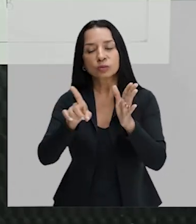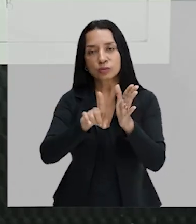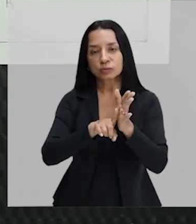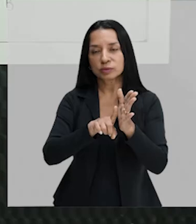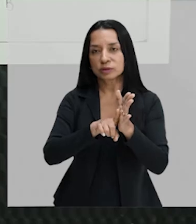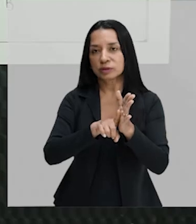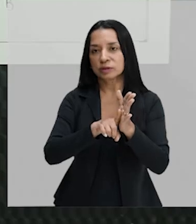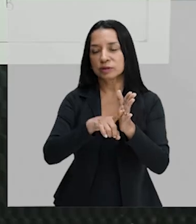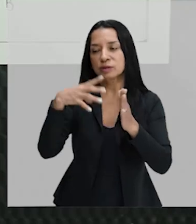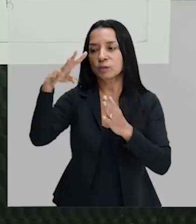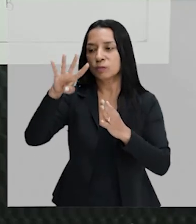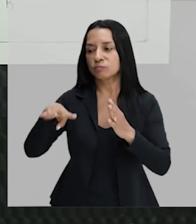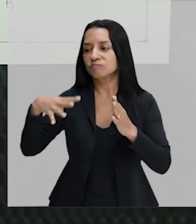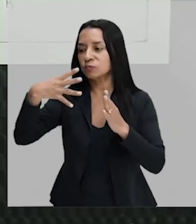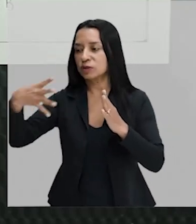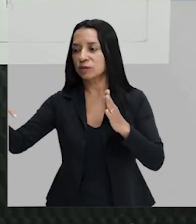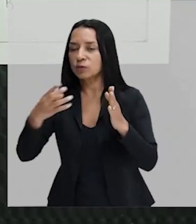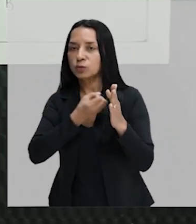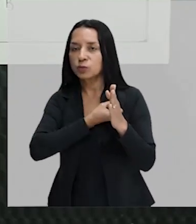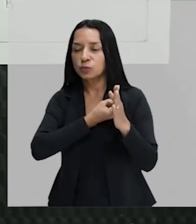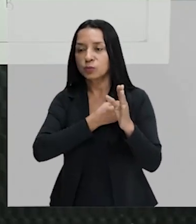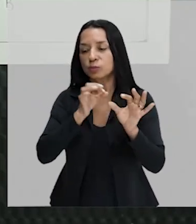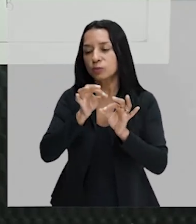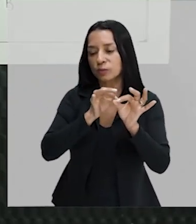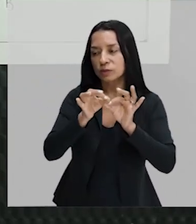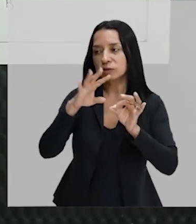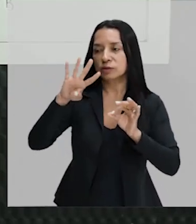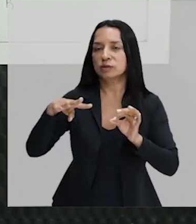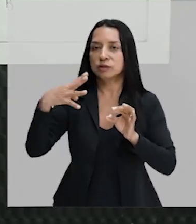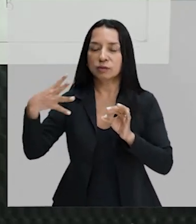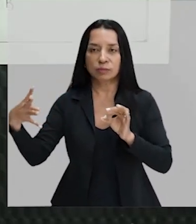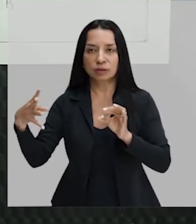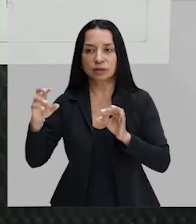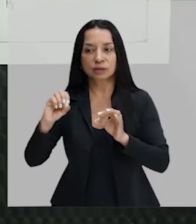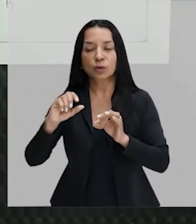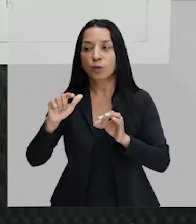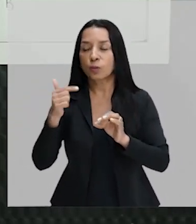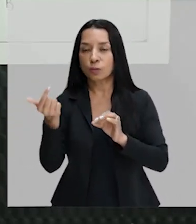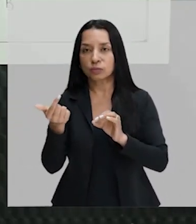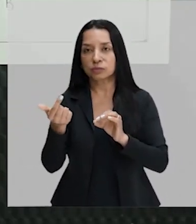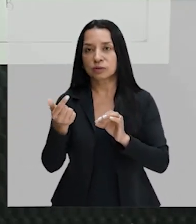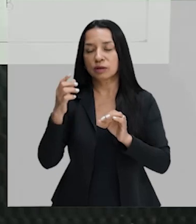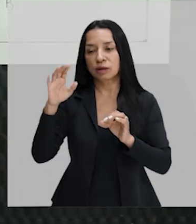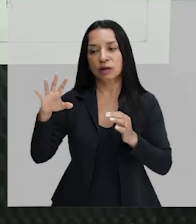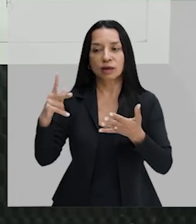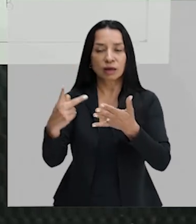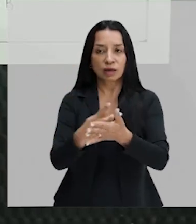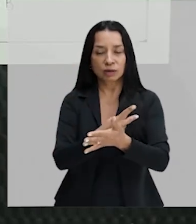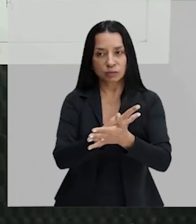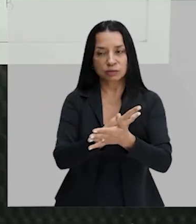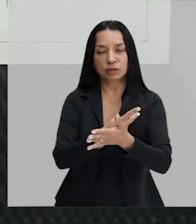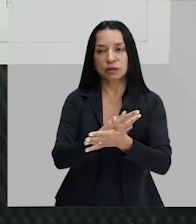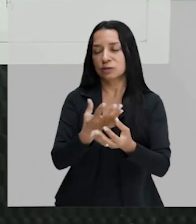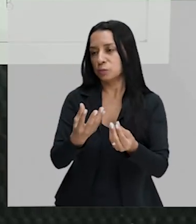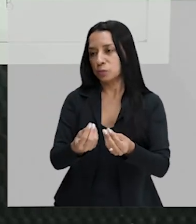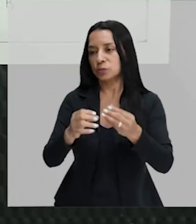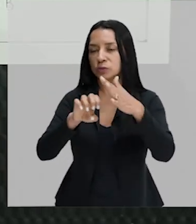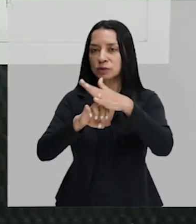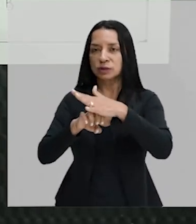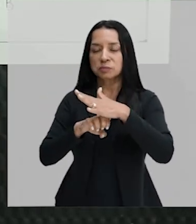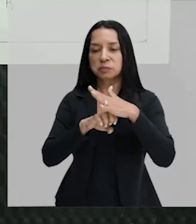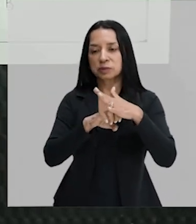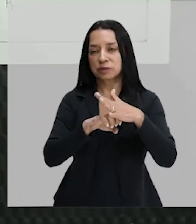uma tabela, dos números organizados em tabela, com outra. Tá? Isso acontece demais nas empresas que trabalham com planilhas. Você